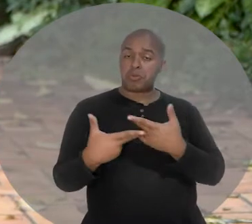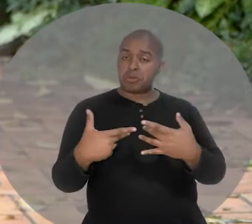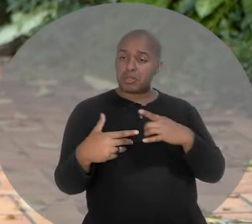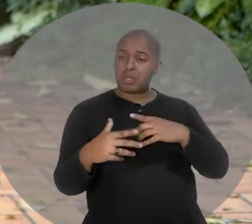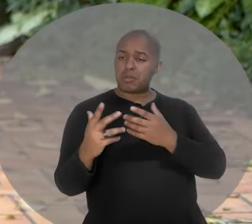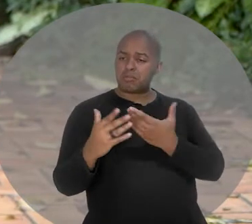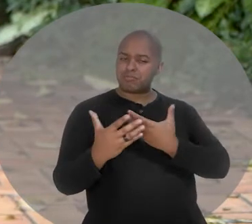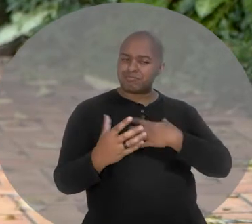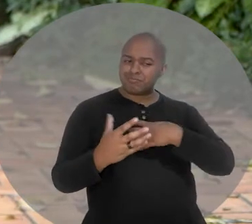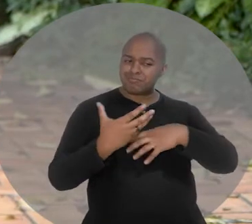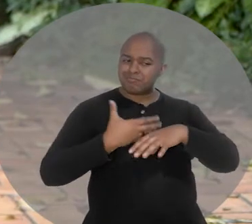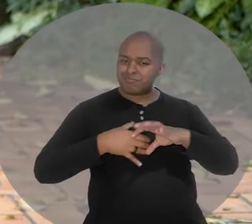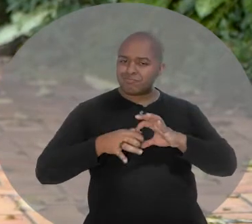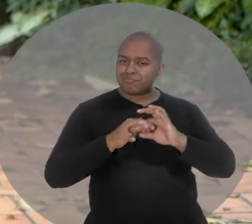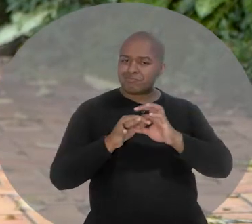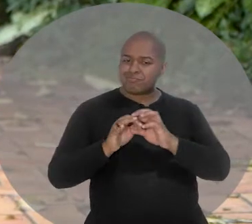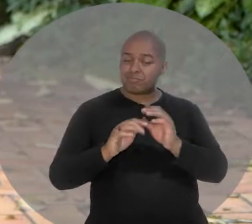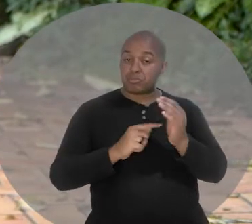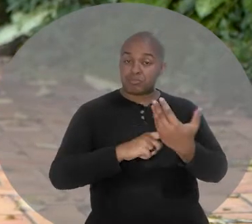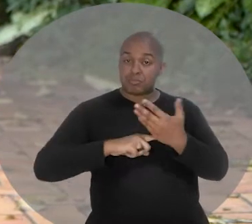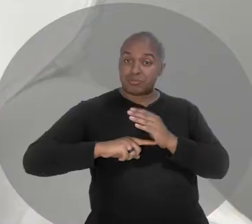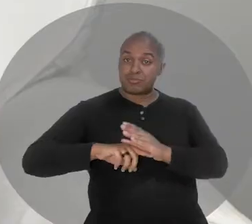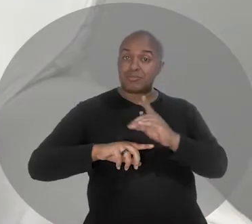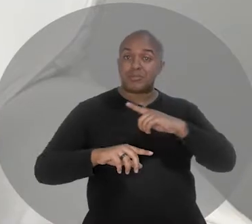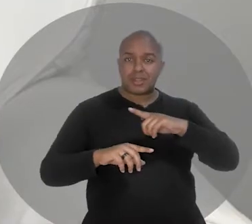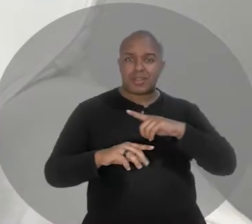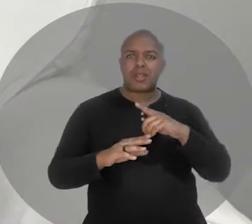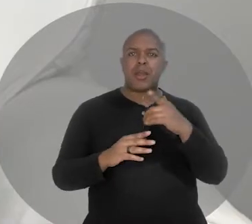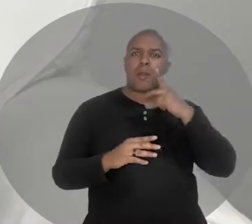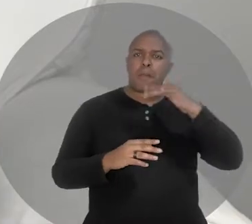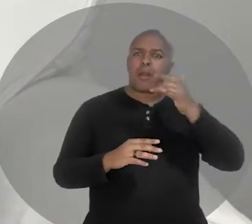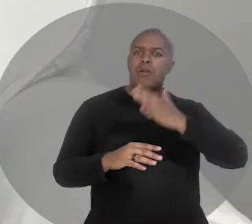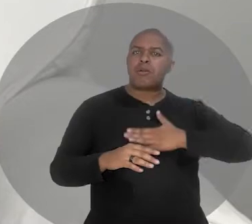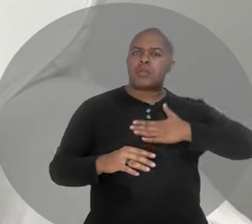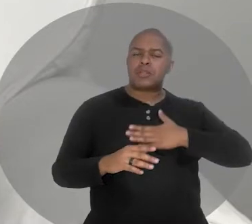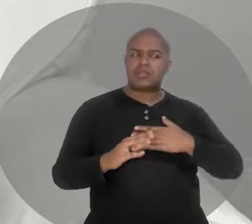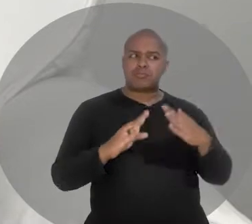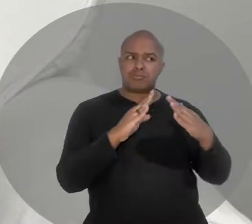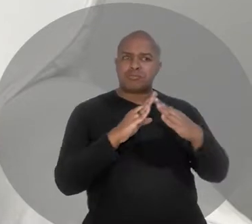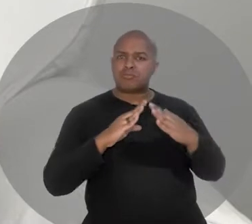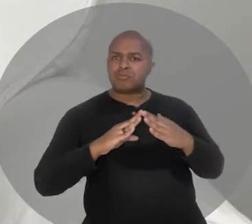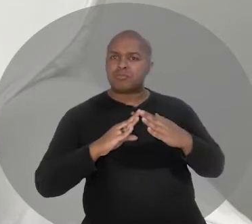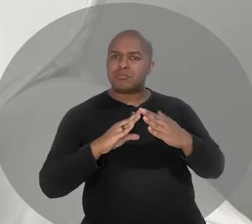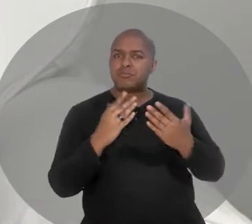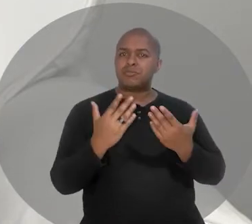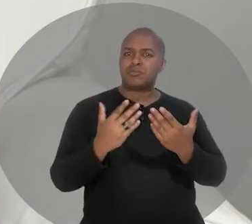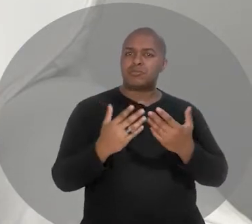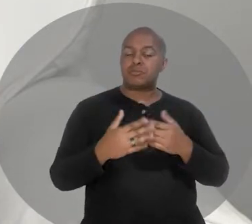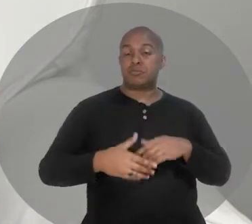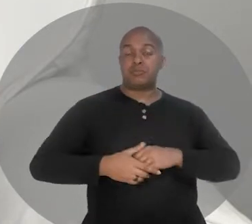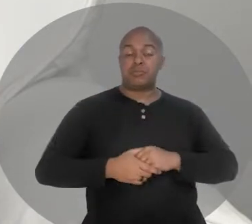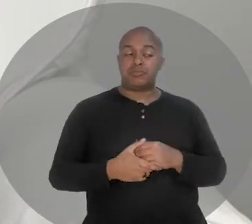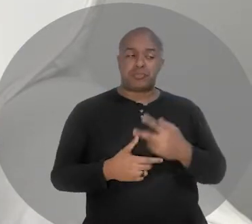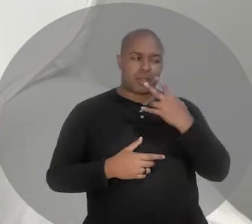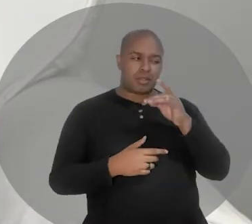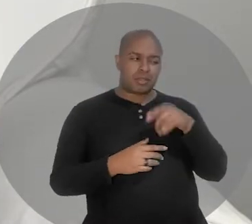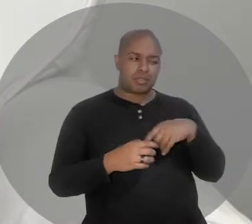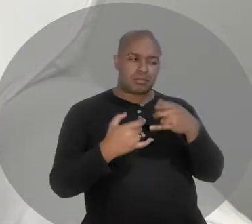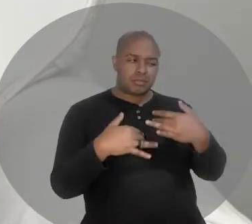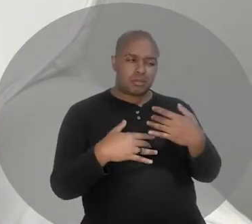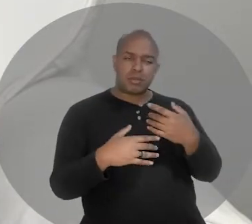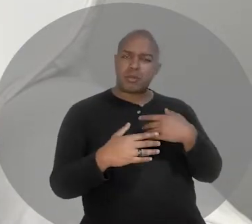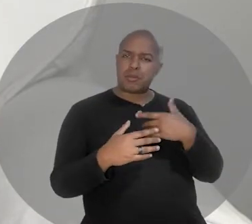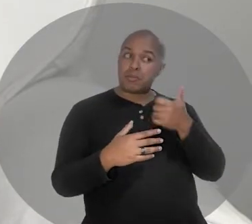bastante companheirismo, de bastante ajuda. Meu pai gostava de acampar, e acho que ele convidou